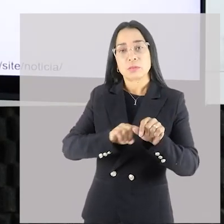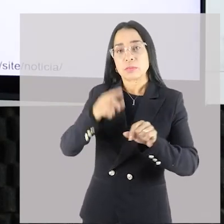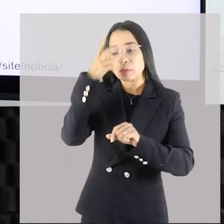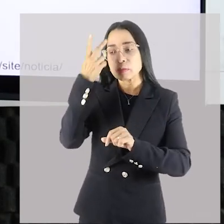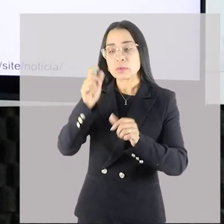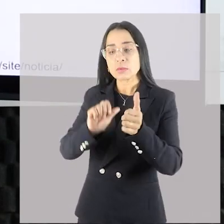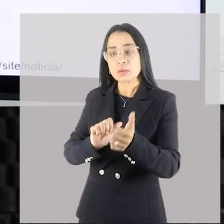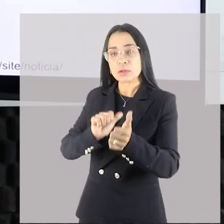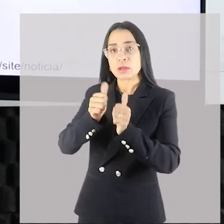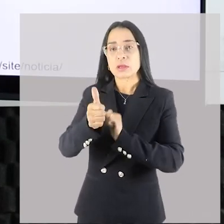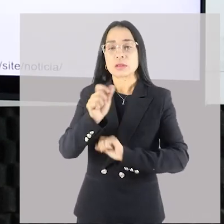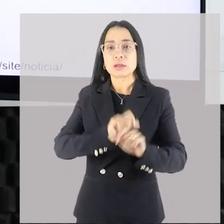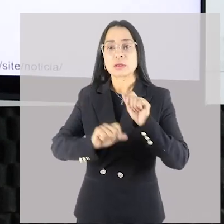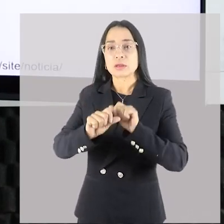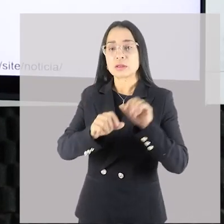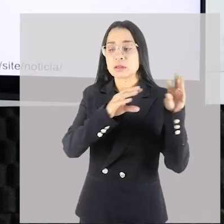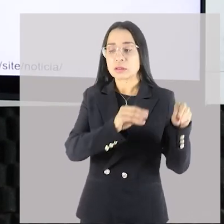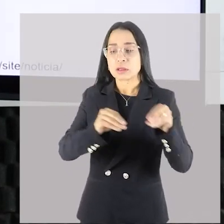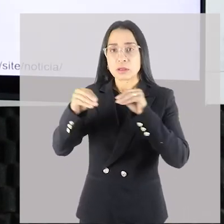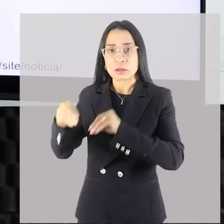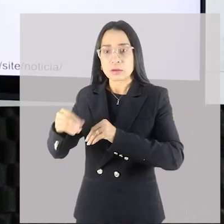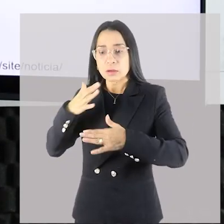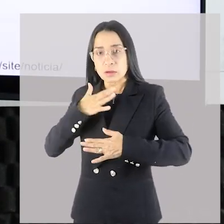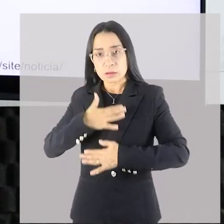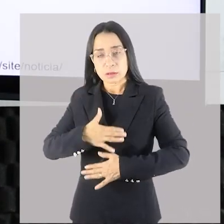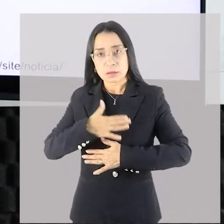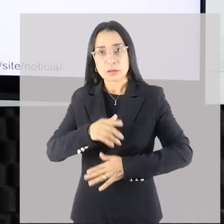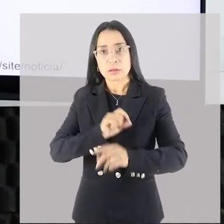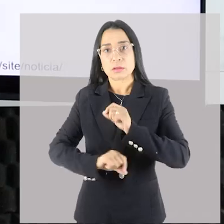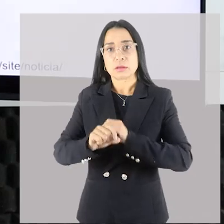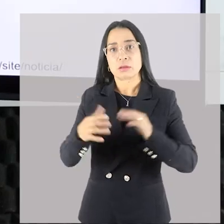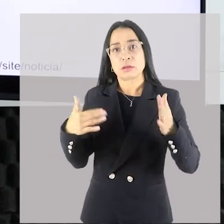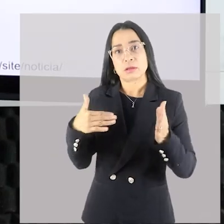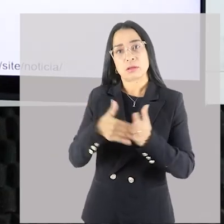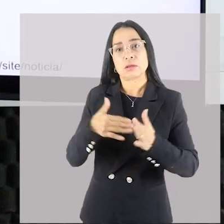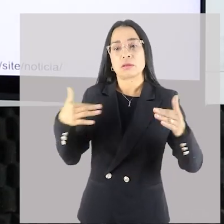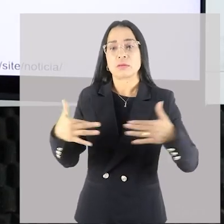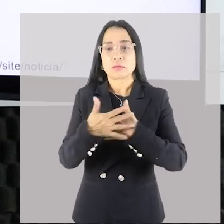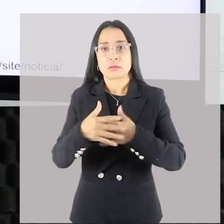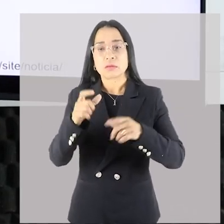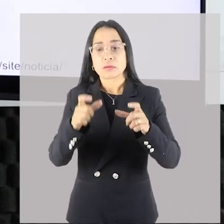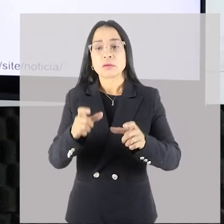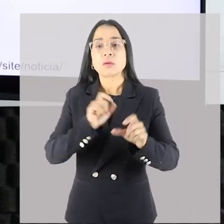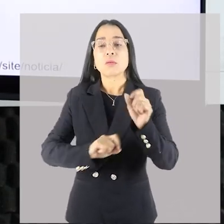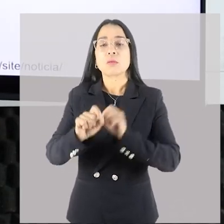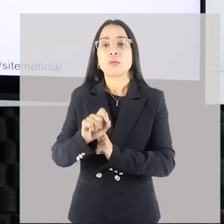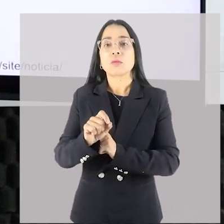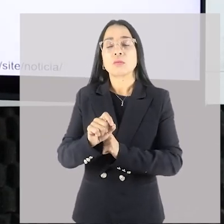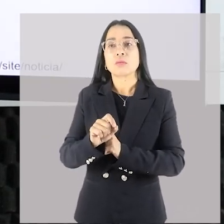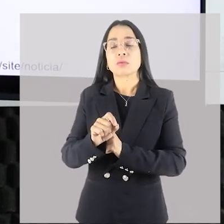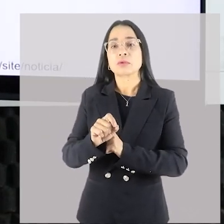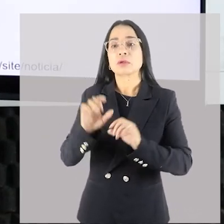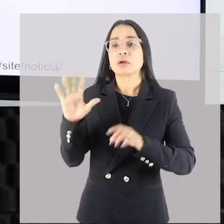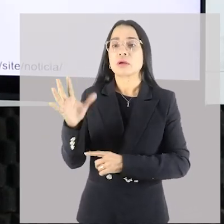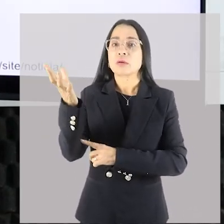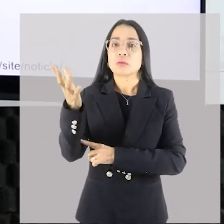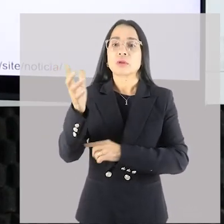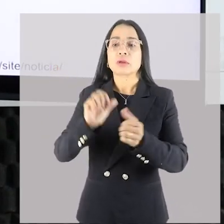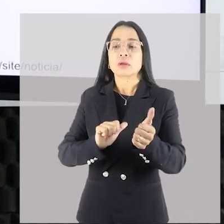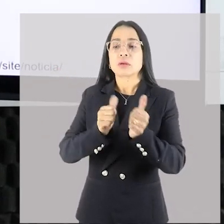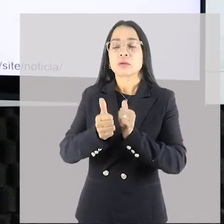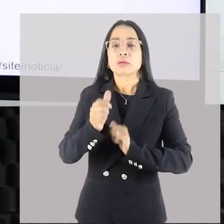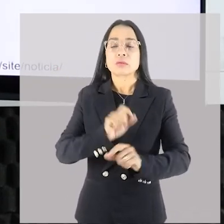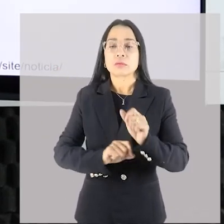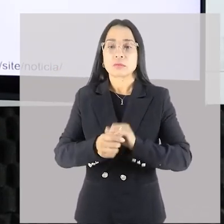atletas pudessem se deslocar em tranquilidade até a cidade onde seria sediado os